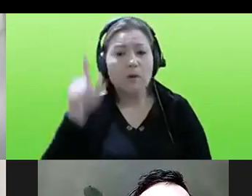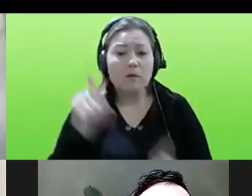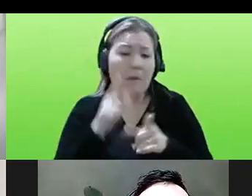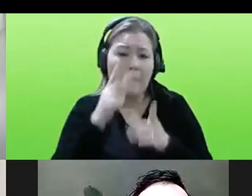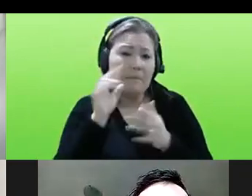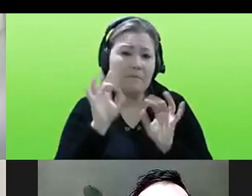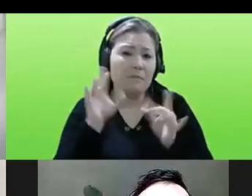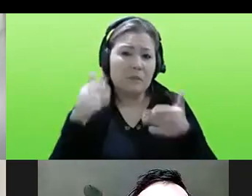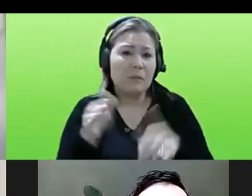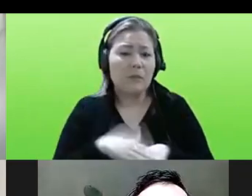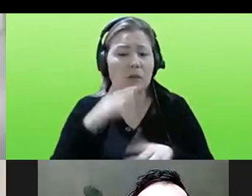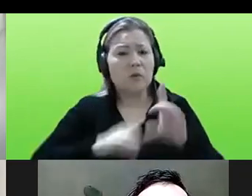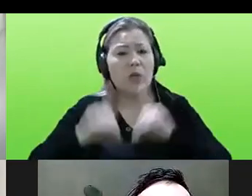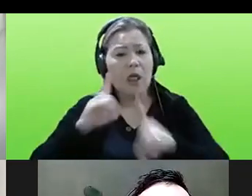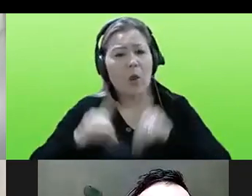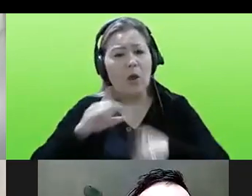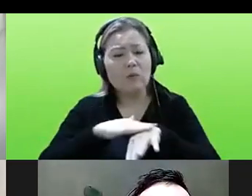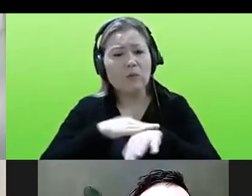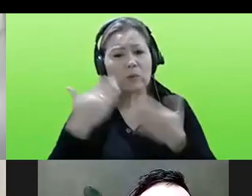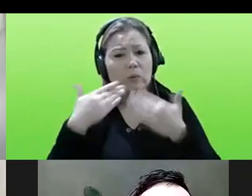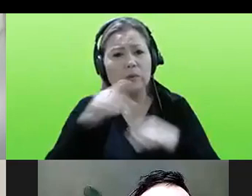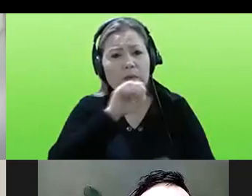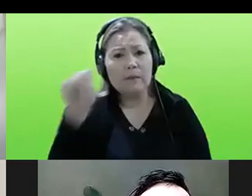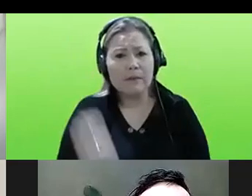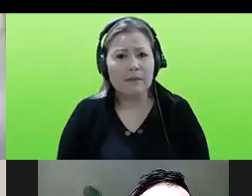verdade, a gente vai dialogando ao longo do semestre aí.